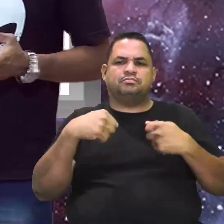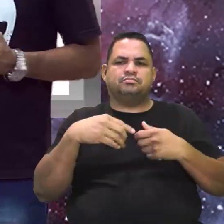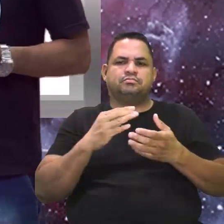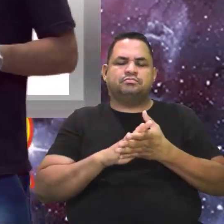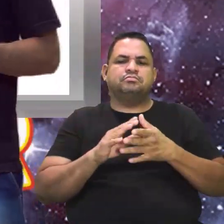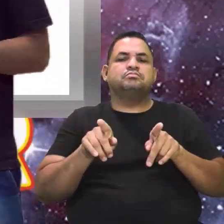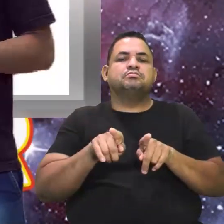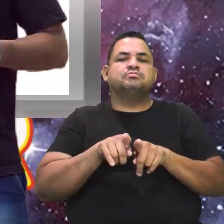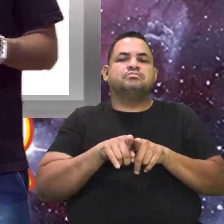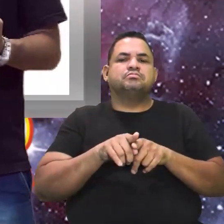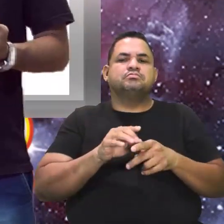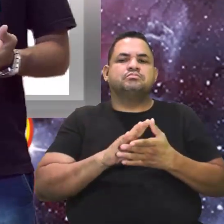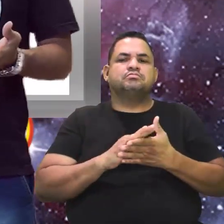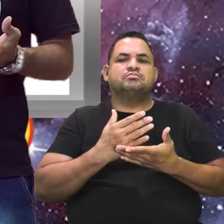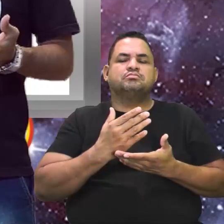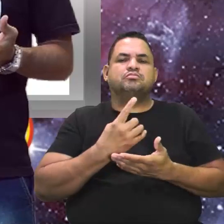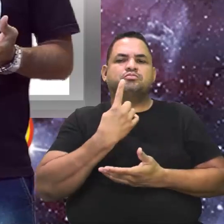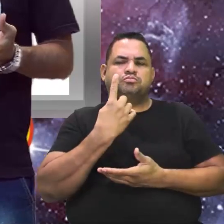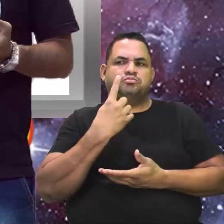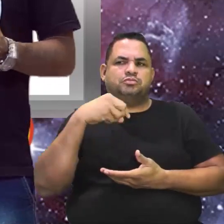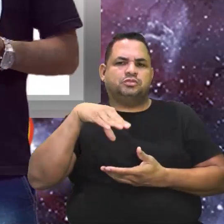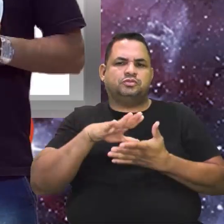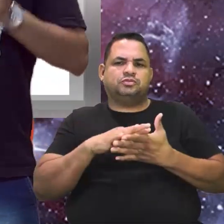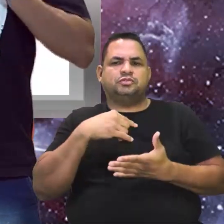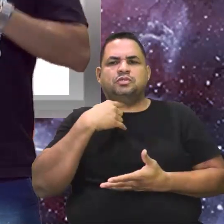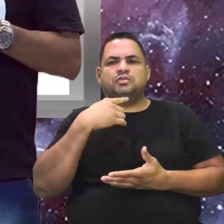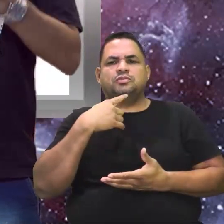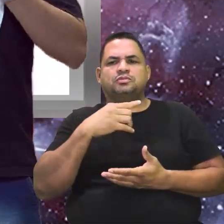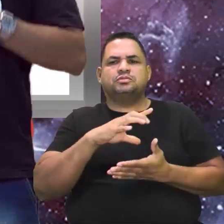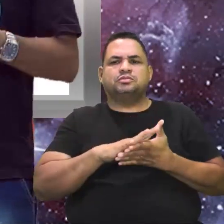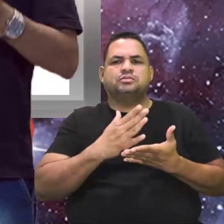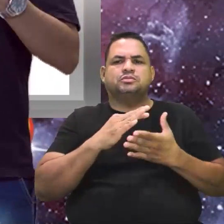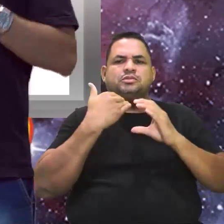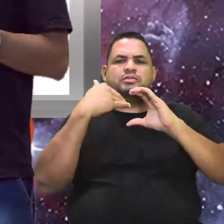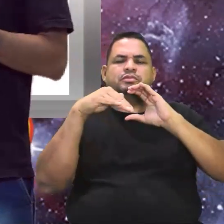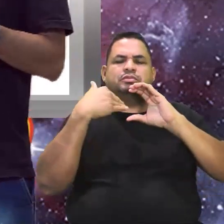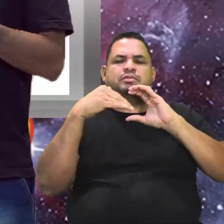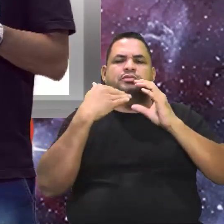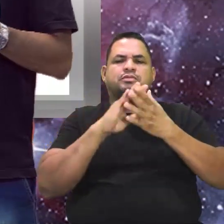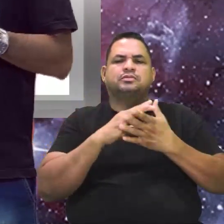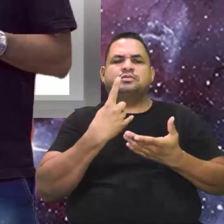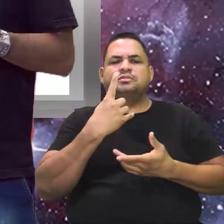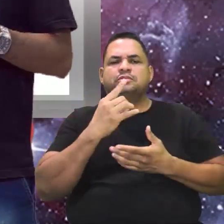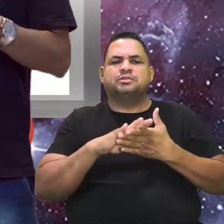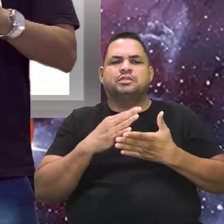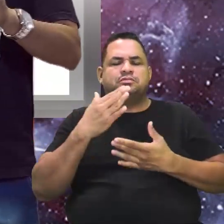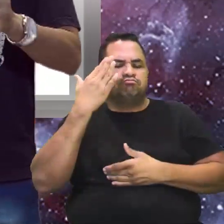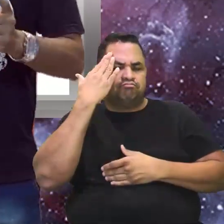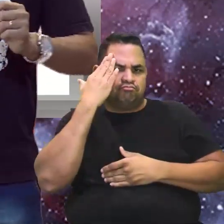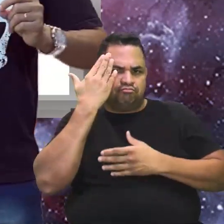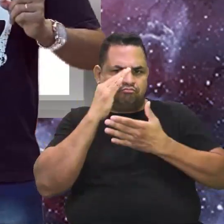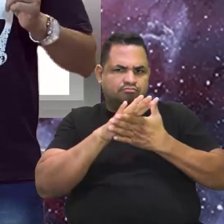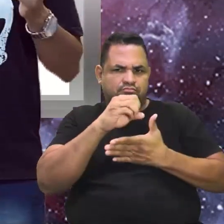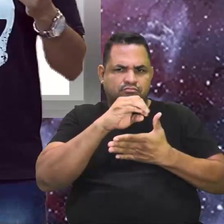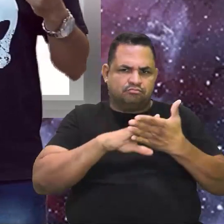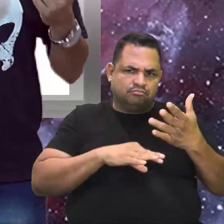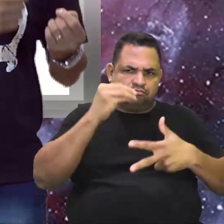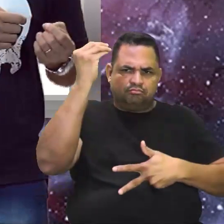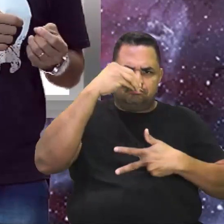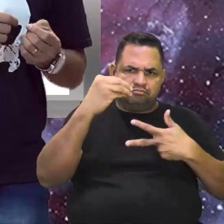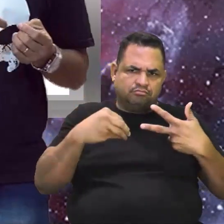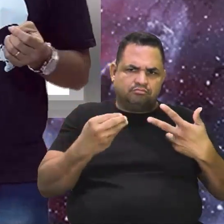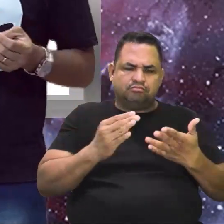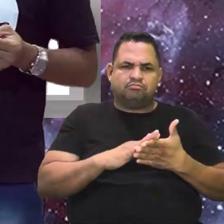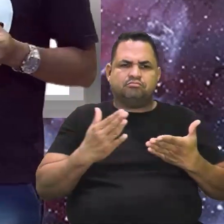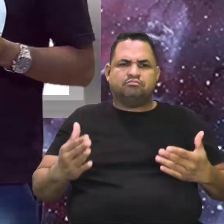fazer também assim, o minuto tira dúvidas? Né? Vem as dúvidas, manda as dúvidas. Esse assunto aqui eu não entendi. Foi uma questão do Enem, foi uma